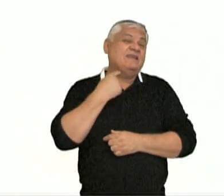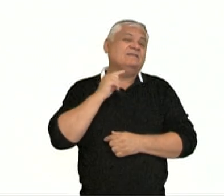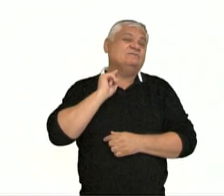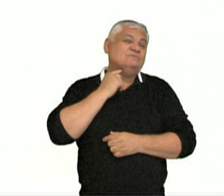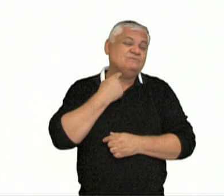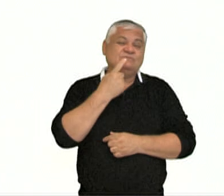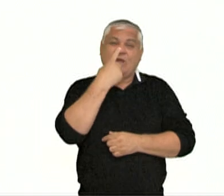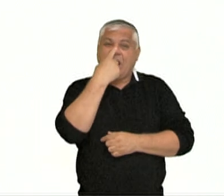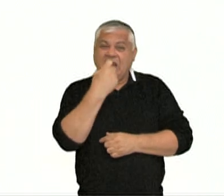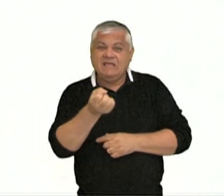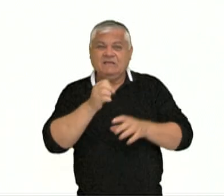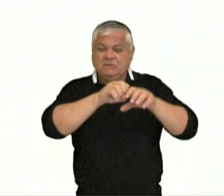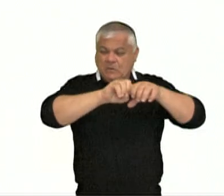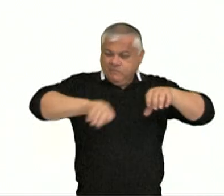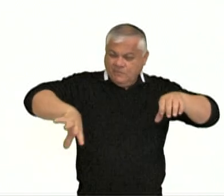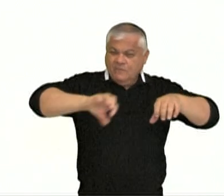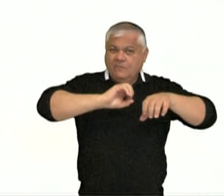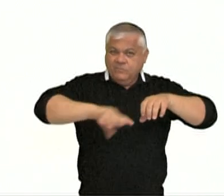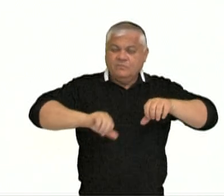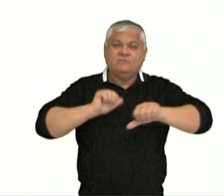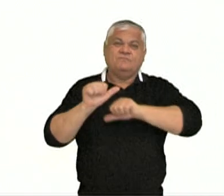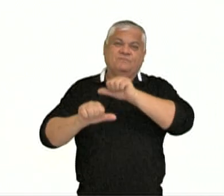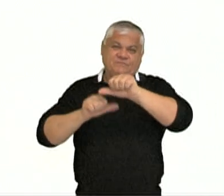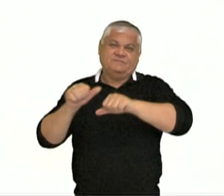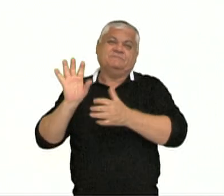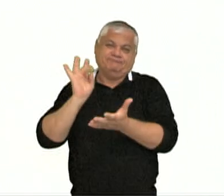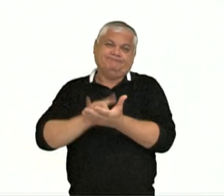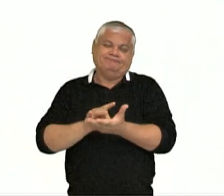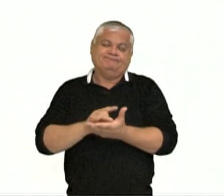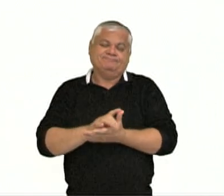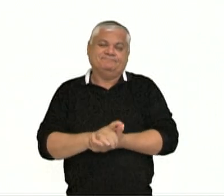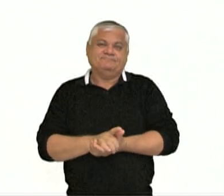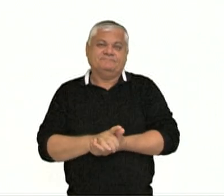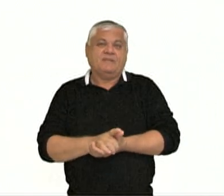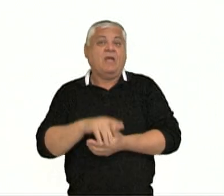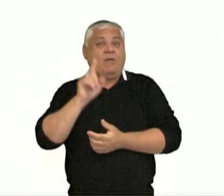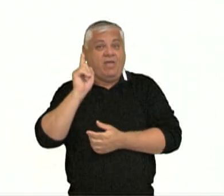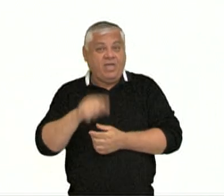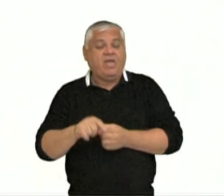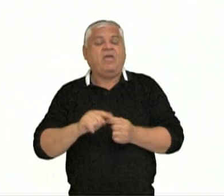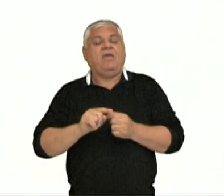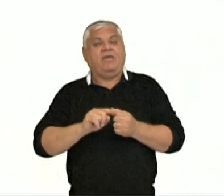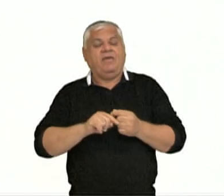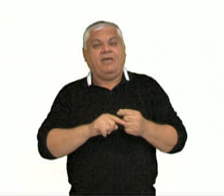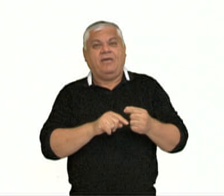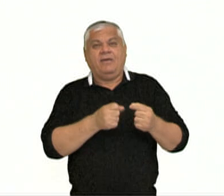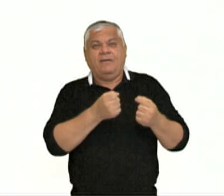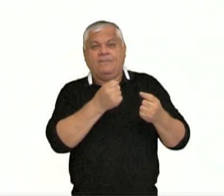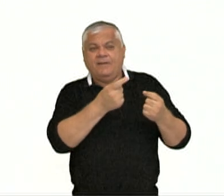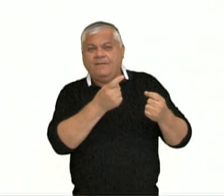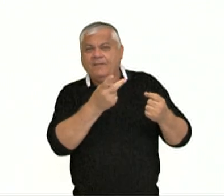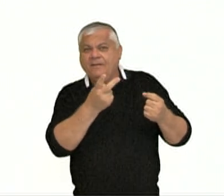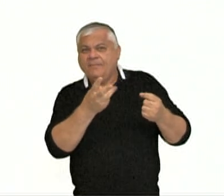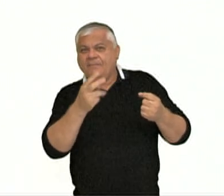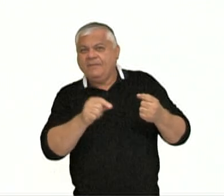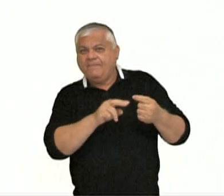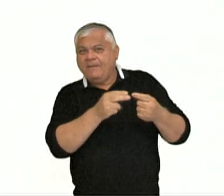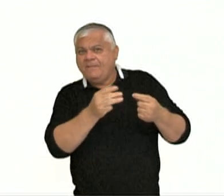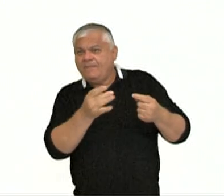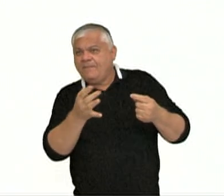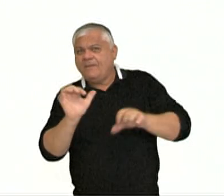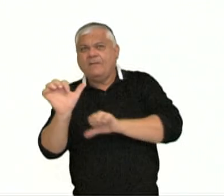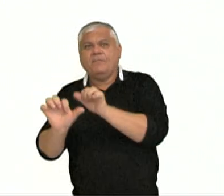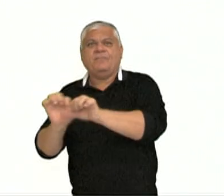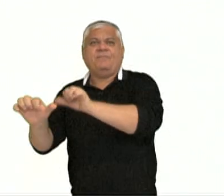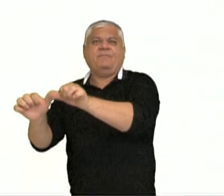águas, eu vou ter essa mudança das características naturais. Então, vejam que é uma sequência de fatores que vão